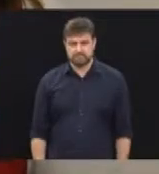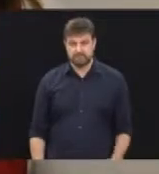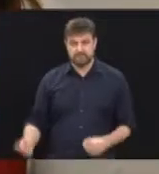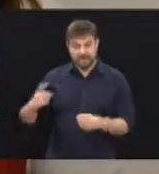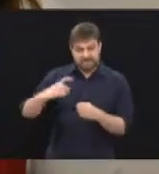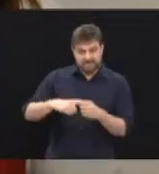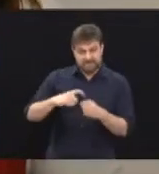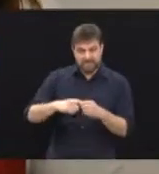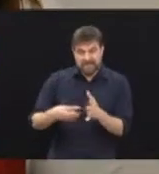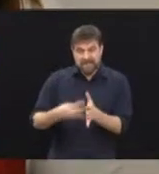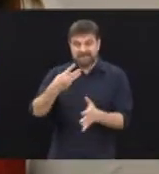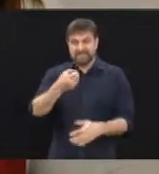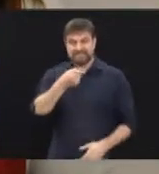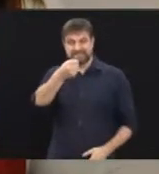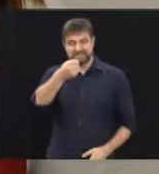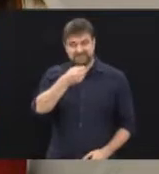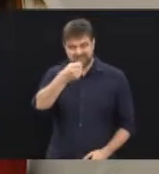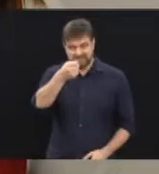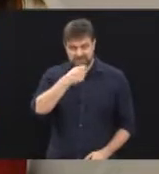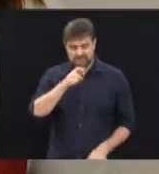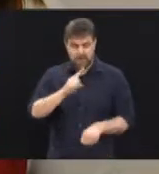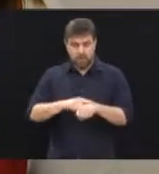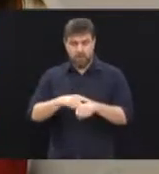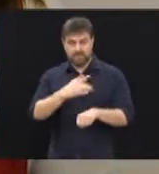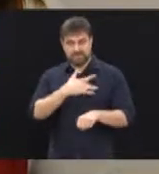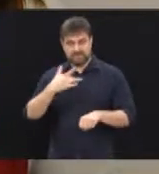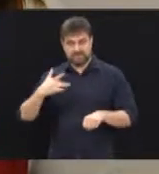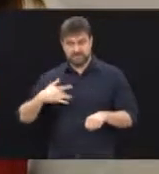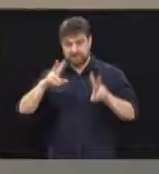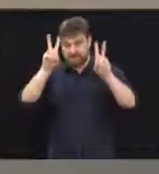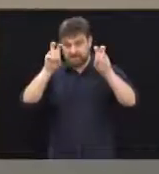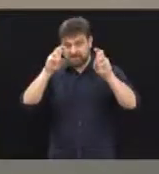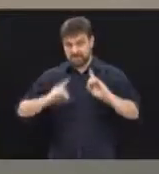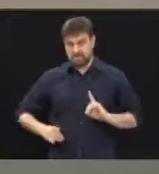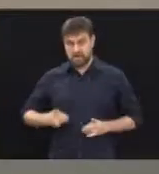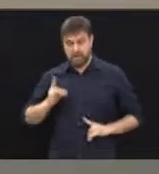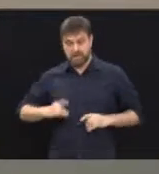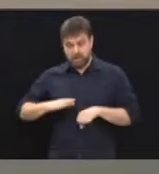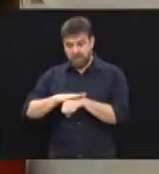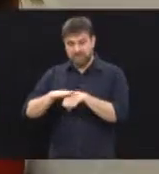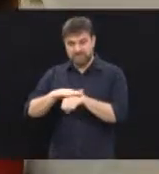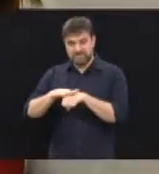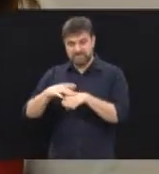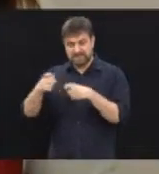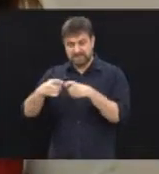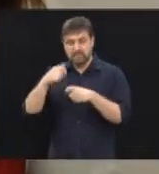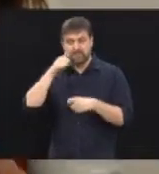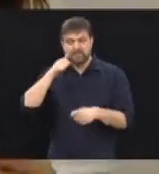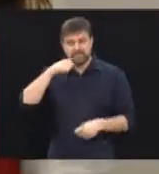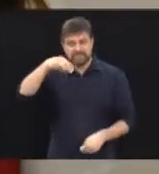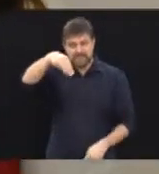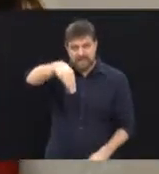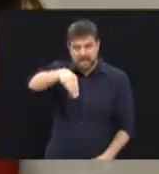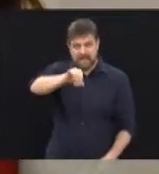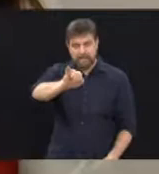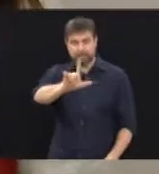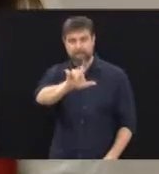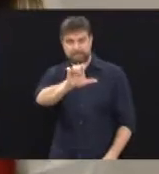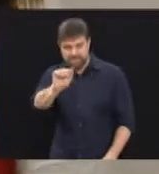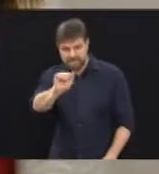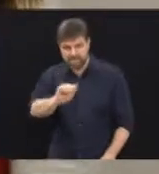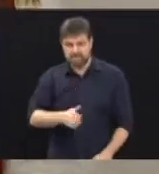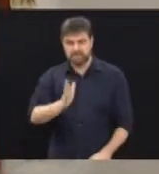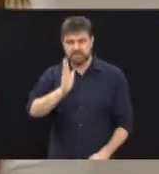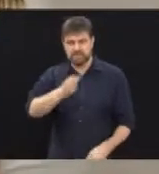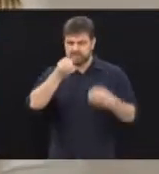Nós estamos no terceiro e último bloco desse Momento Saúde, que hoje está conversando com a doutora Mila Cunha, falando sobre hormônios. A gente já